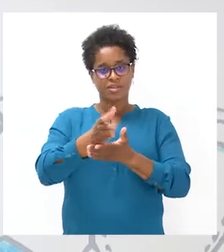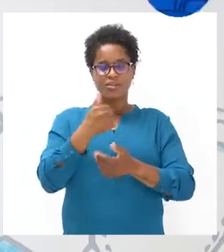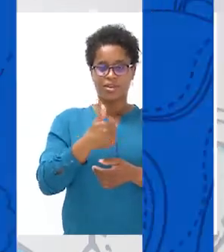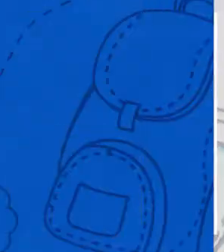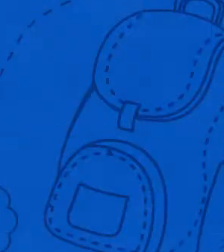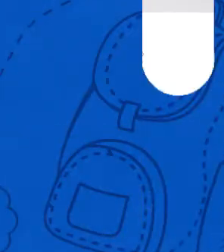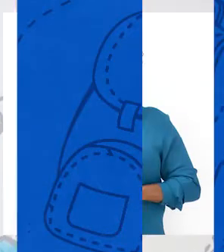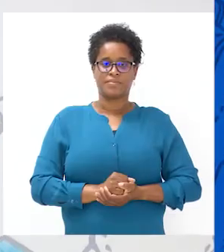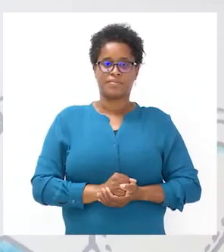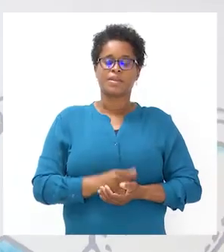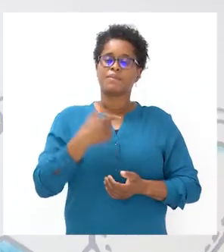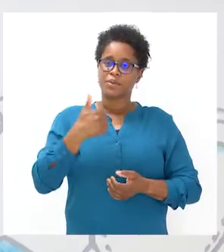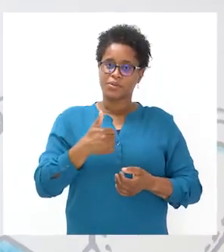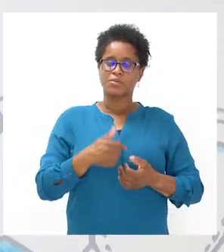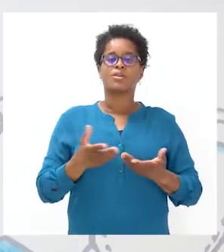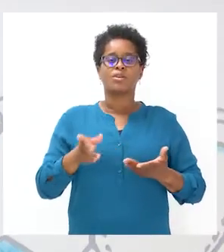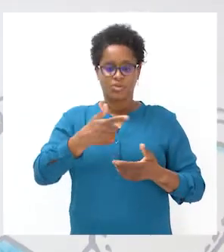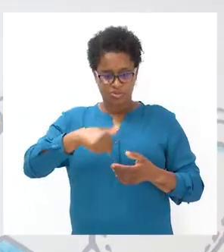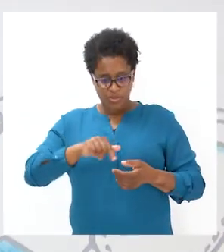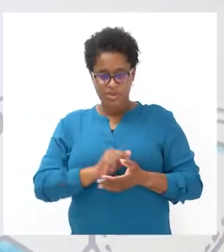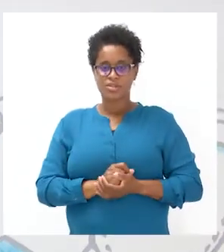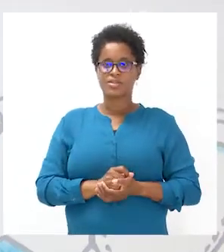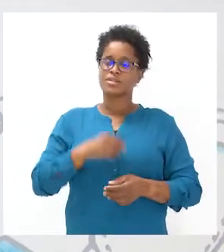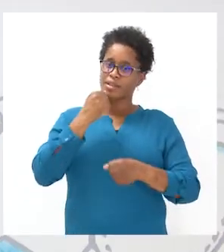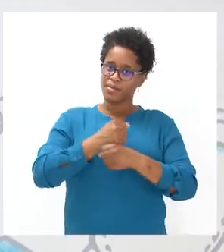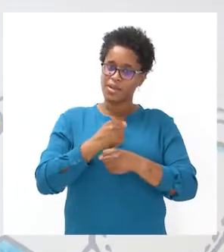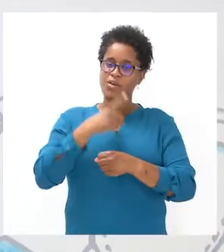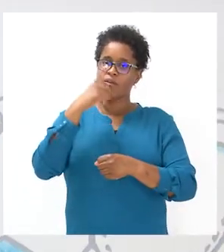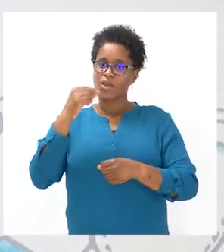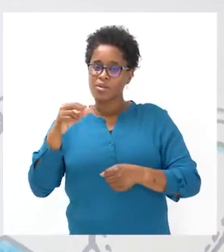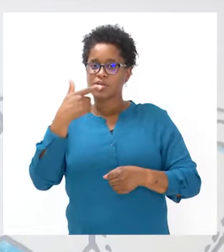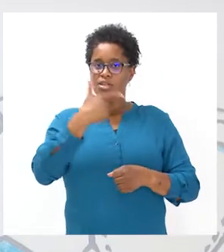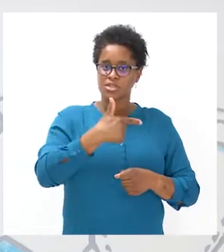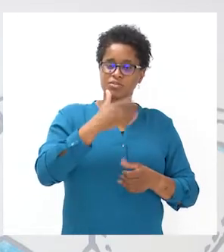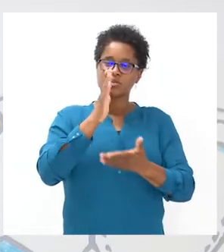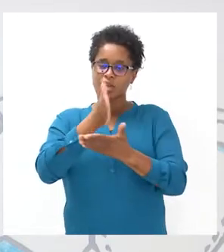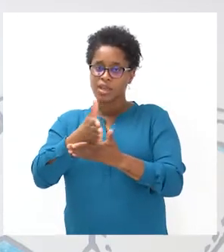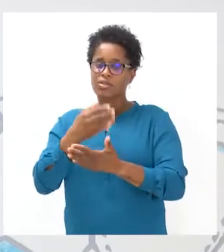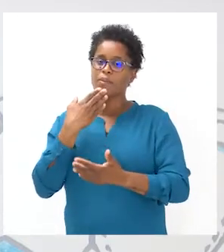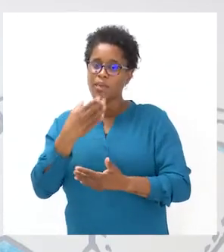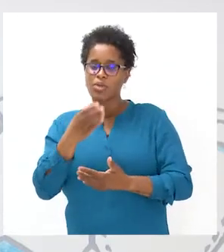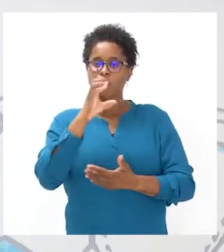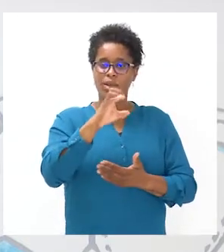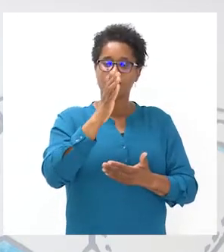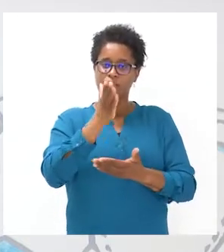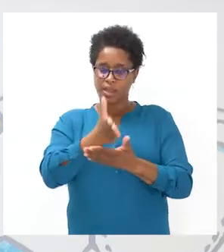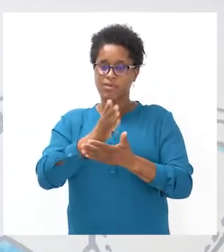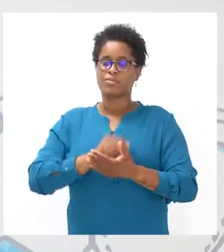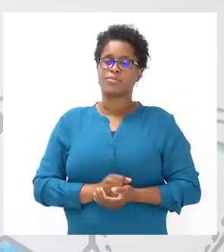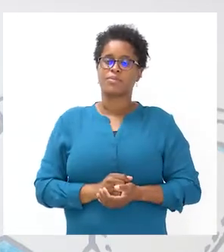Ok. Muito bem. Nós vimos que o verbo transitivo direto pede complemento